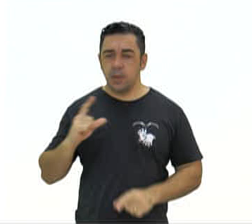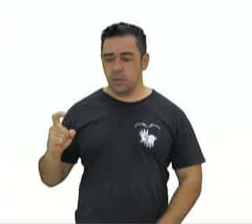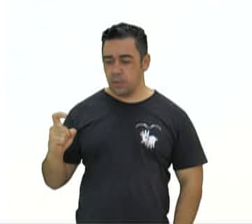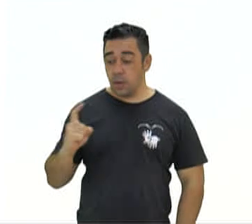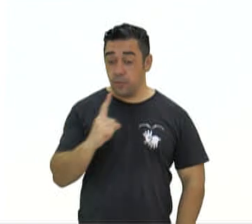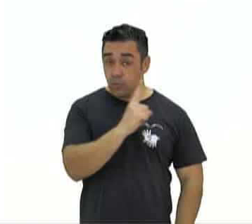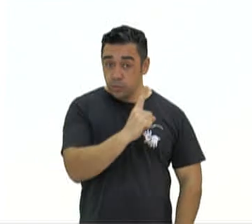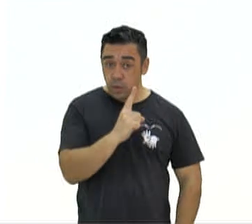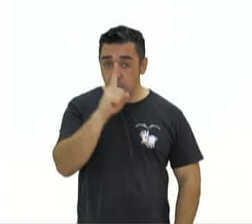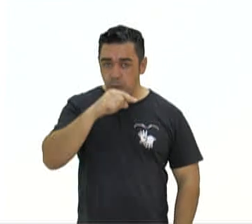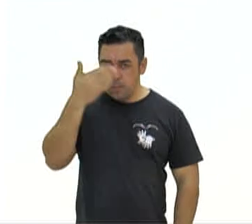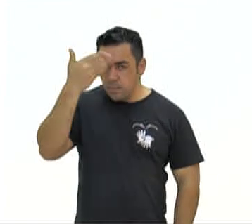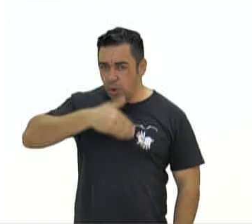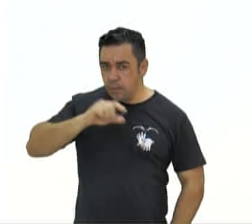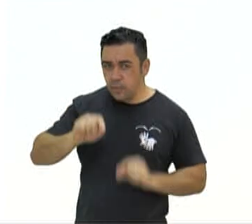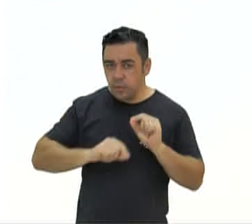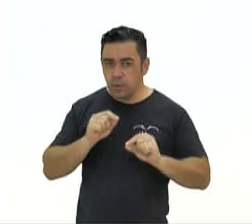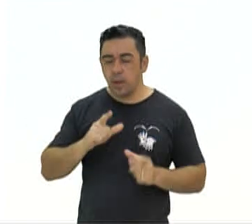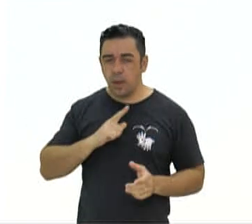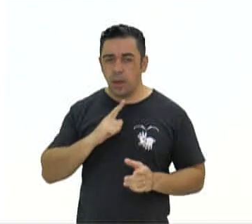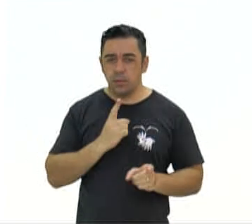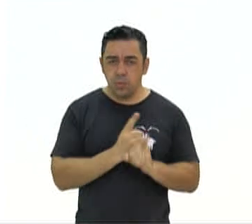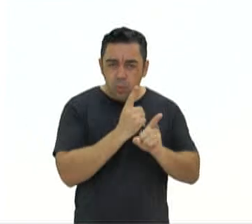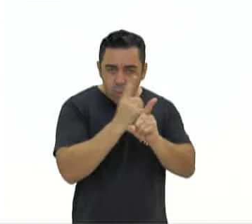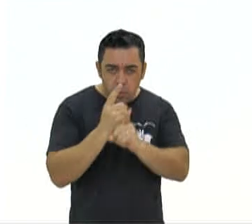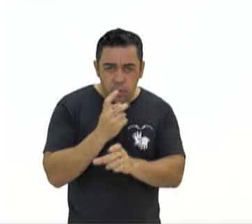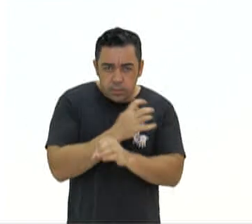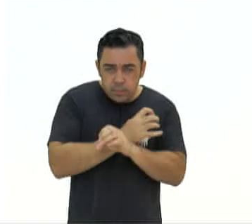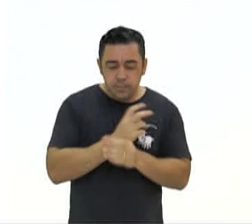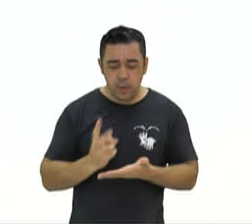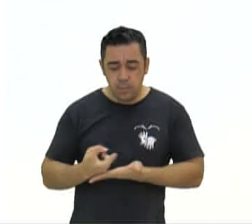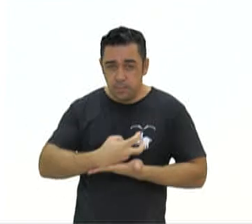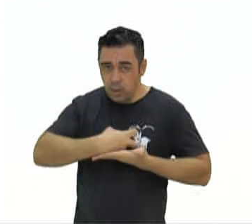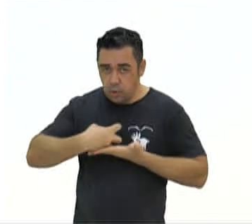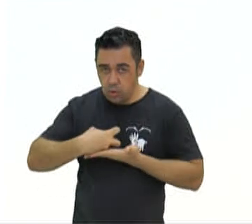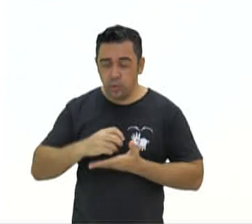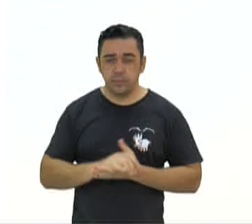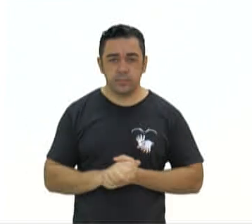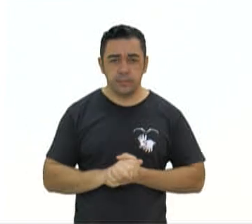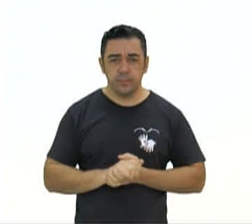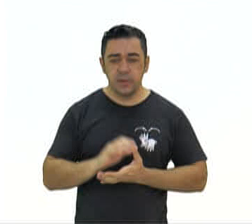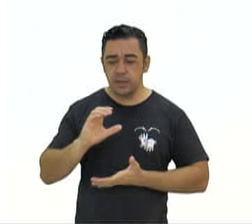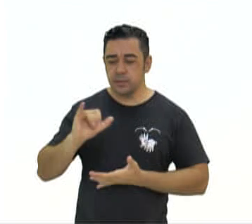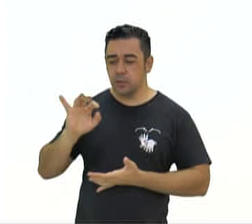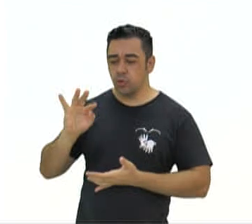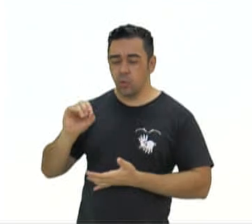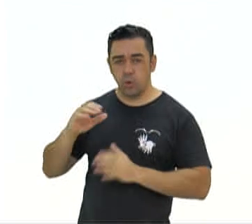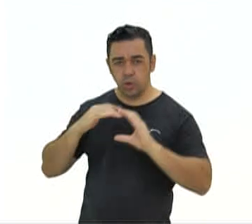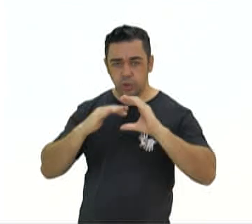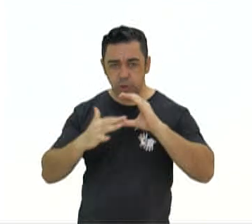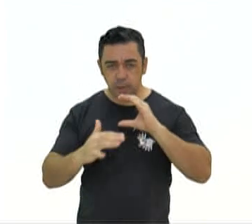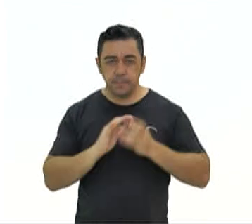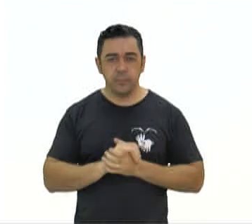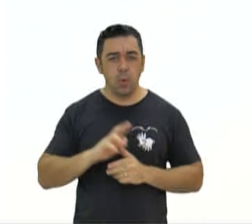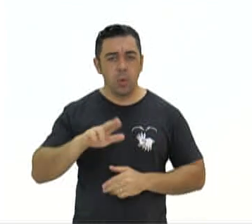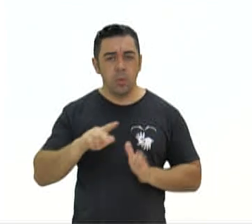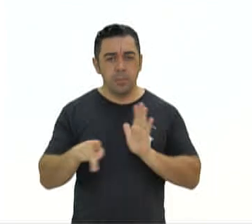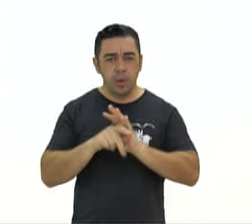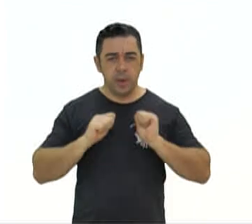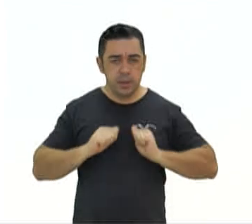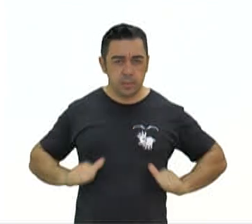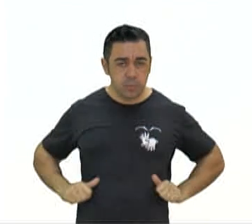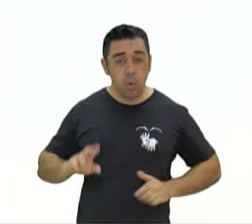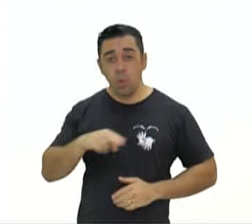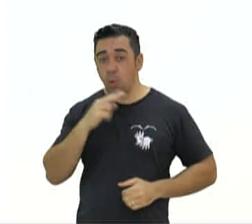de uma evidência de ordem paleontológica, embriológica, citológica, anatômica ou